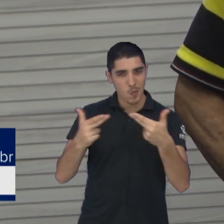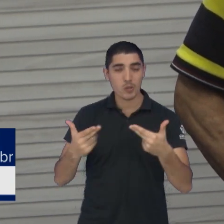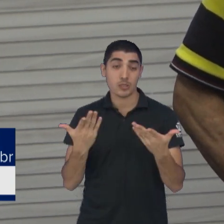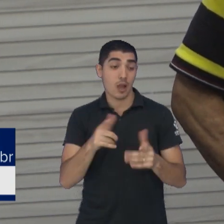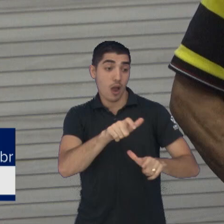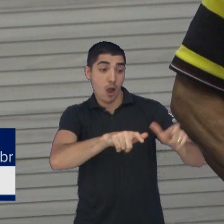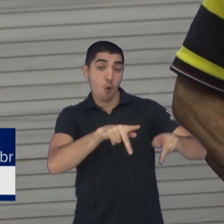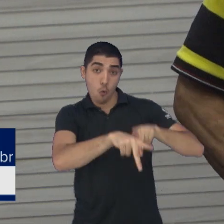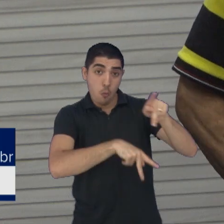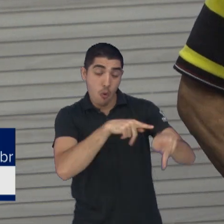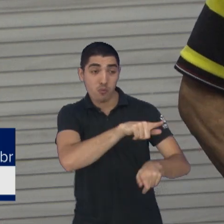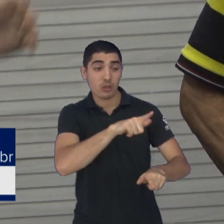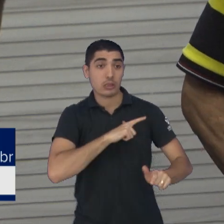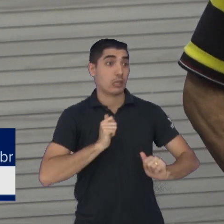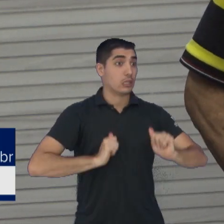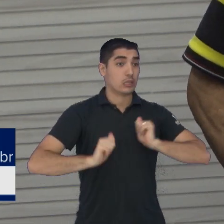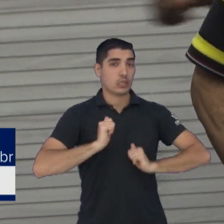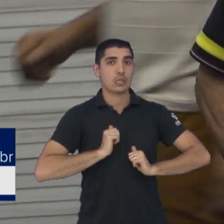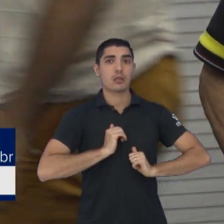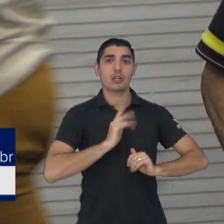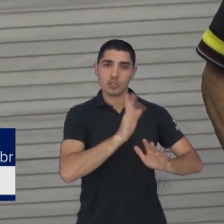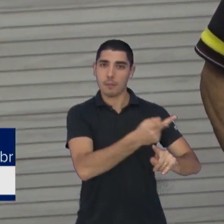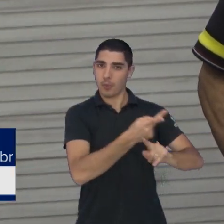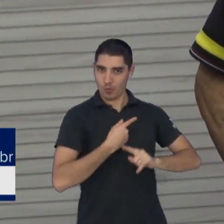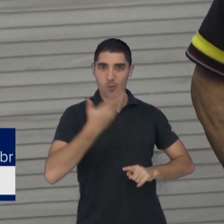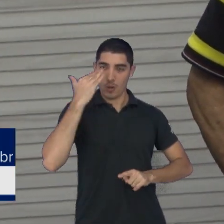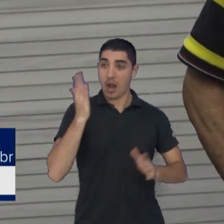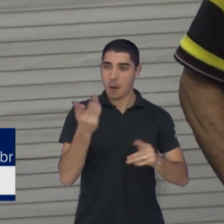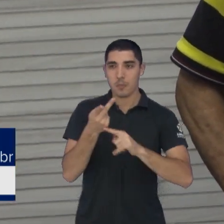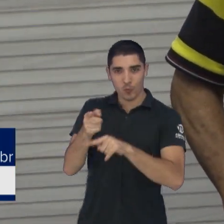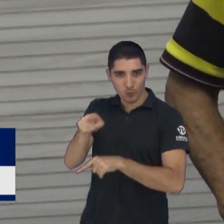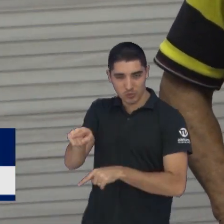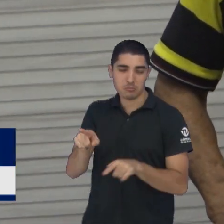outros vereadores, mas a gente tem trabalhado e você pode contribuir conosco.